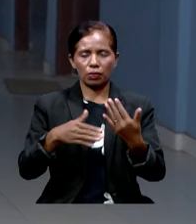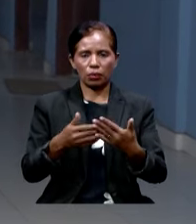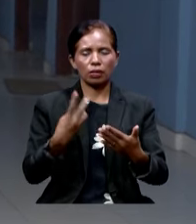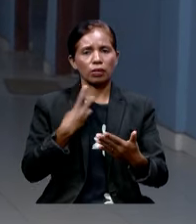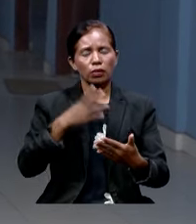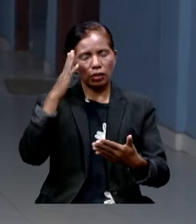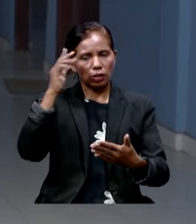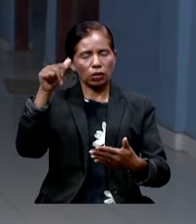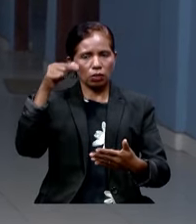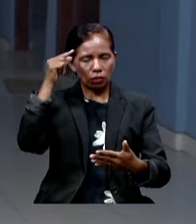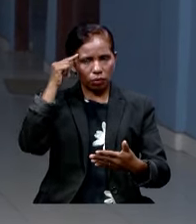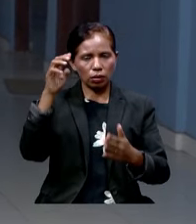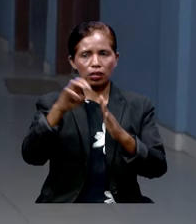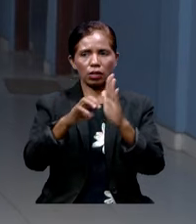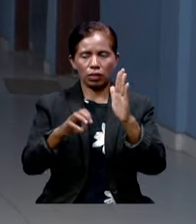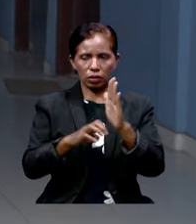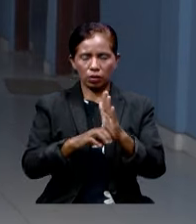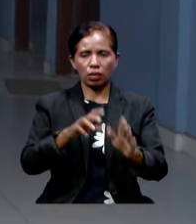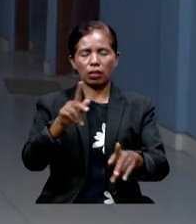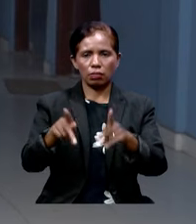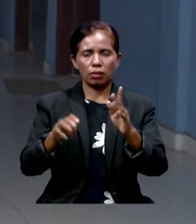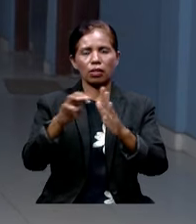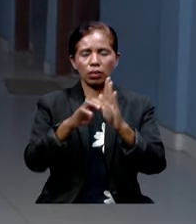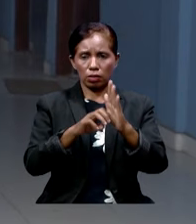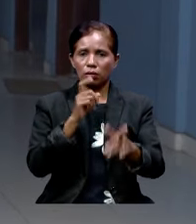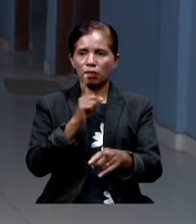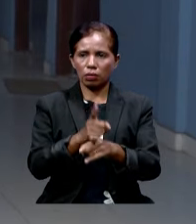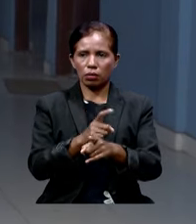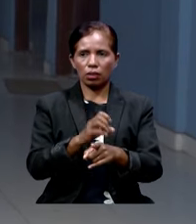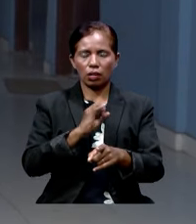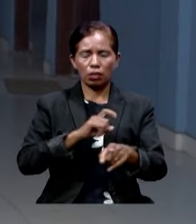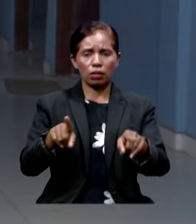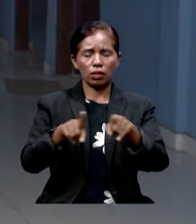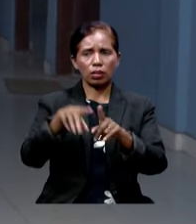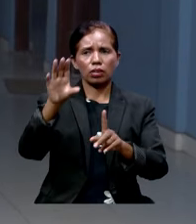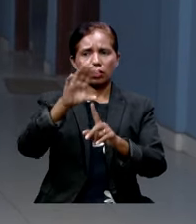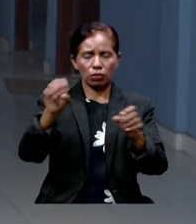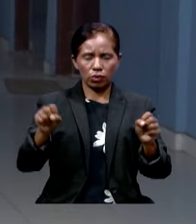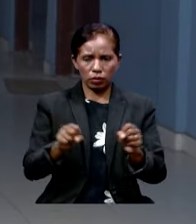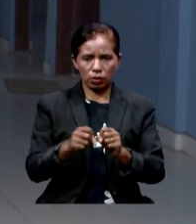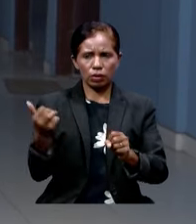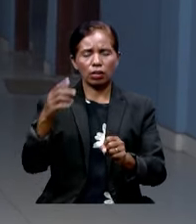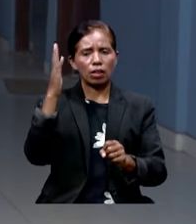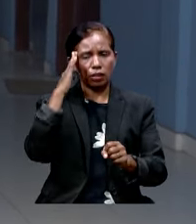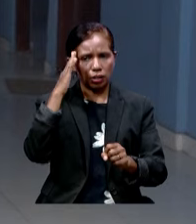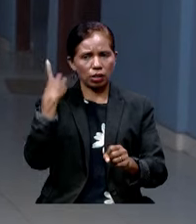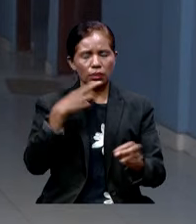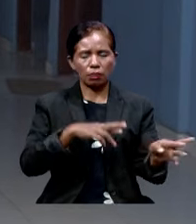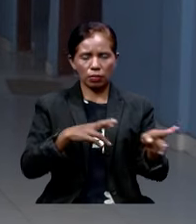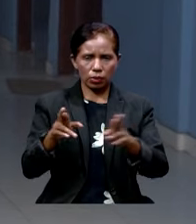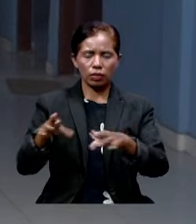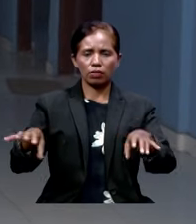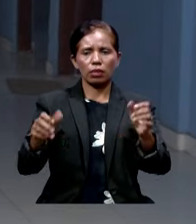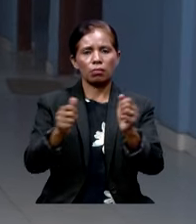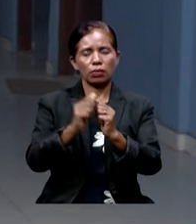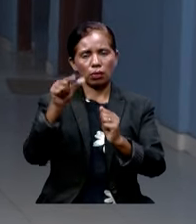ka guveru maka estado maka pobu pobu maka estado los kalai. Nema hau nura se suku hau los itu tuta sira mos atete kata ka ami pronto koperamu tu